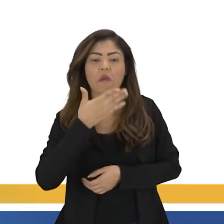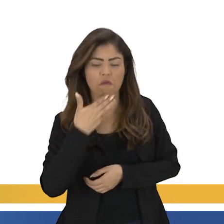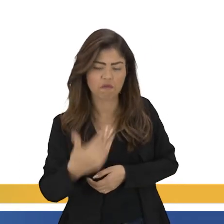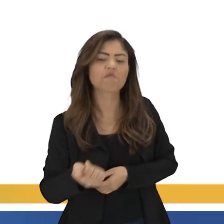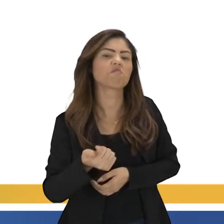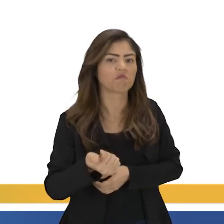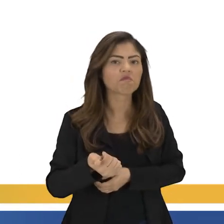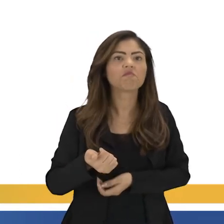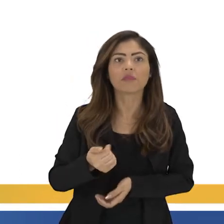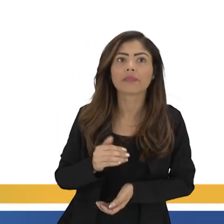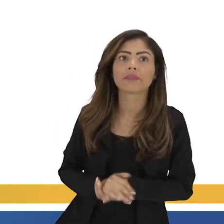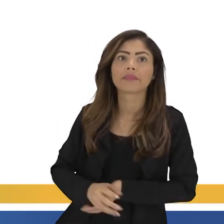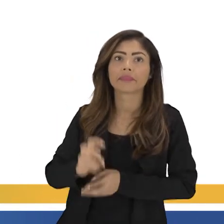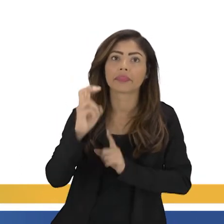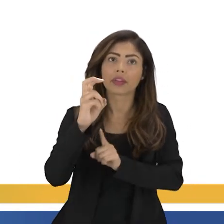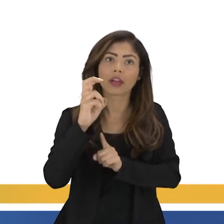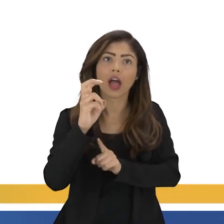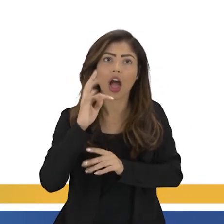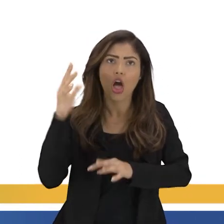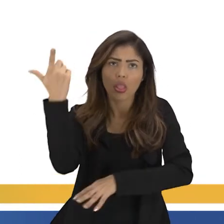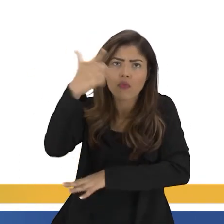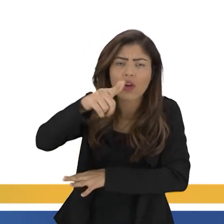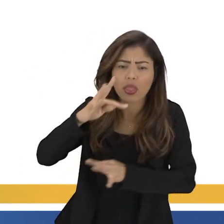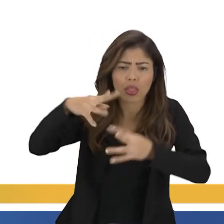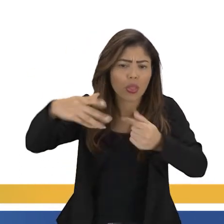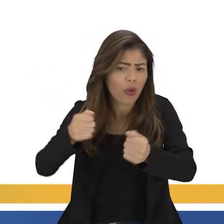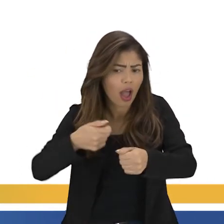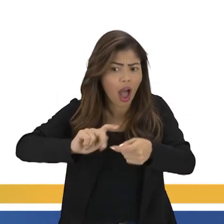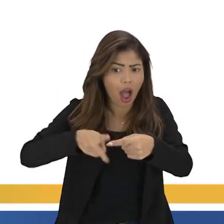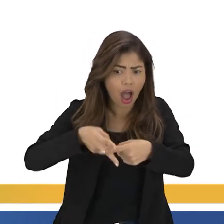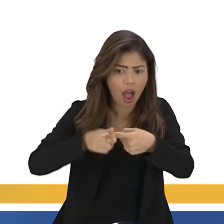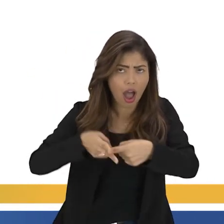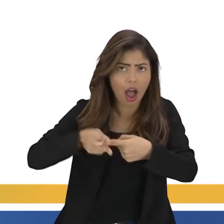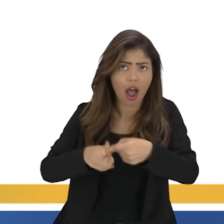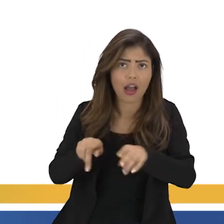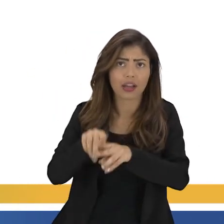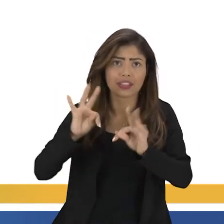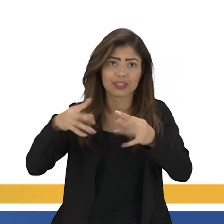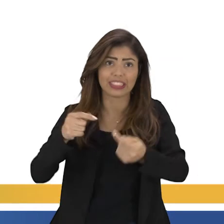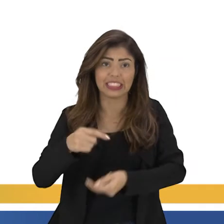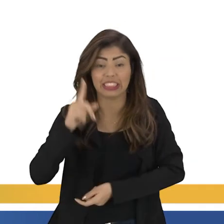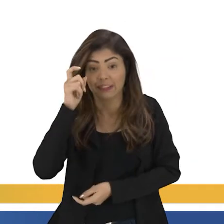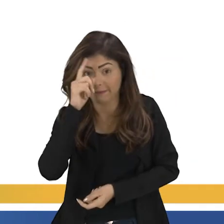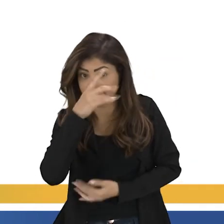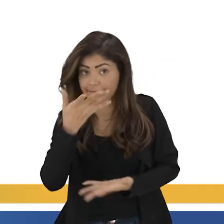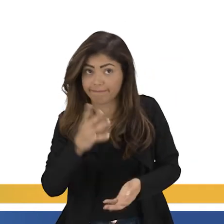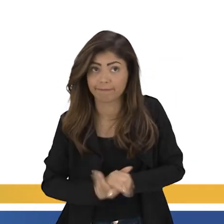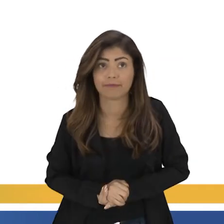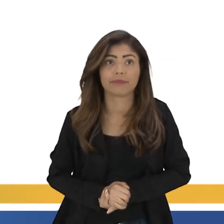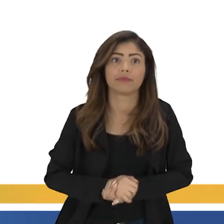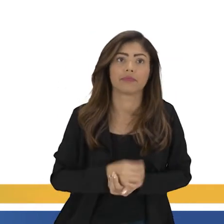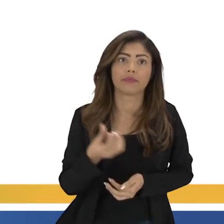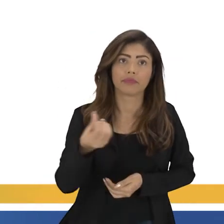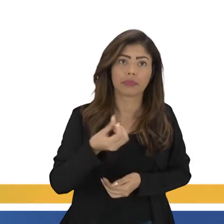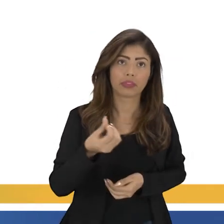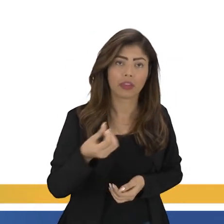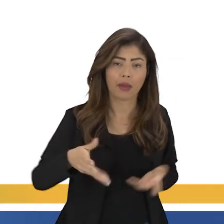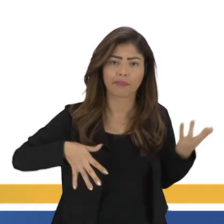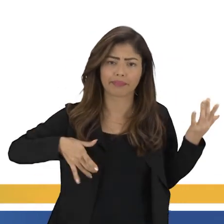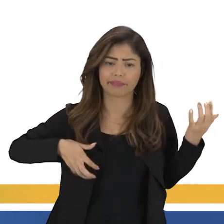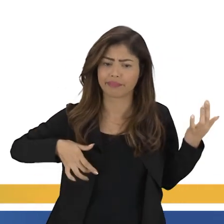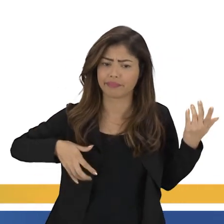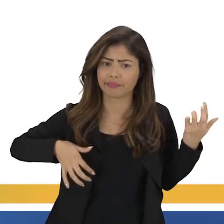mejor. 5. Renovar toda la maquinaria va a ser una tarea ardua. 6. Toca la